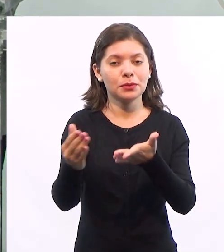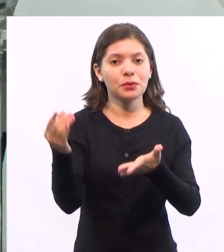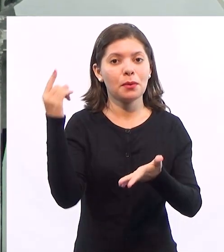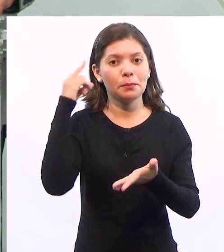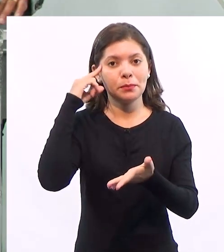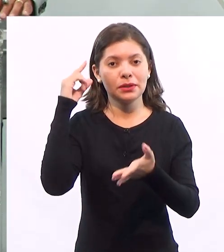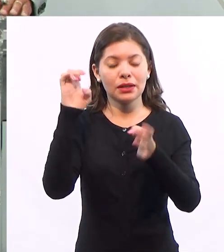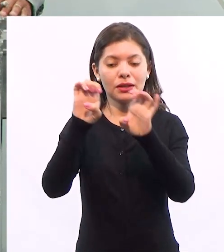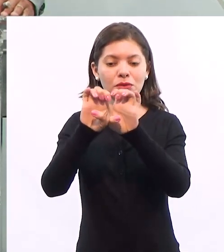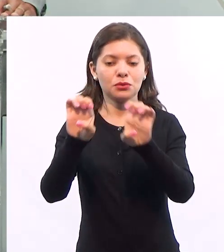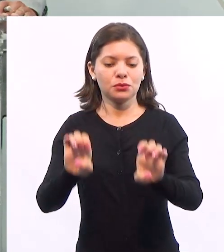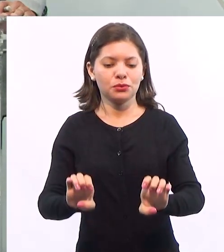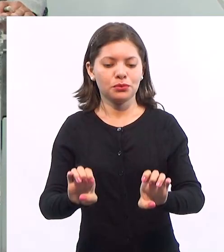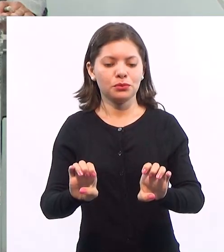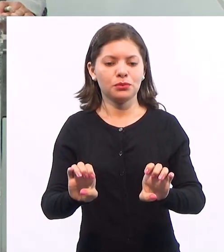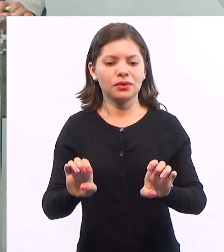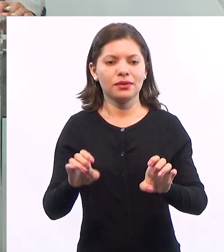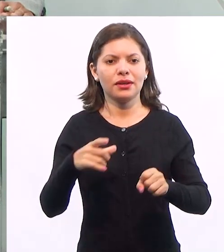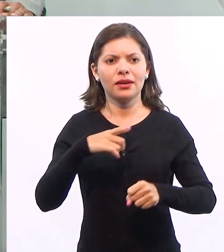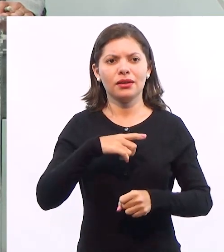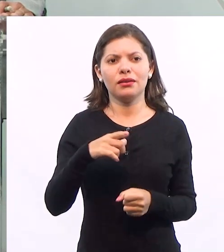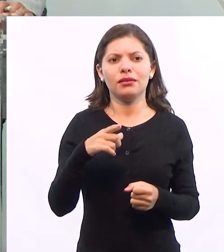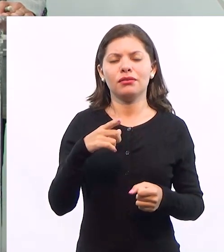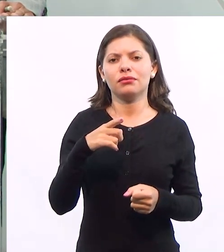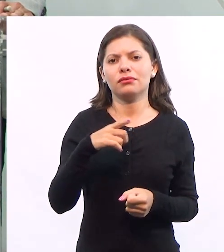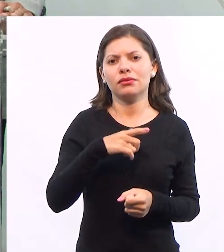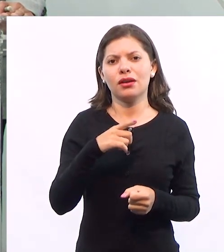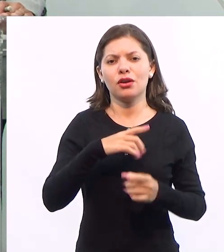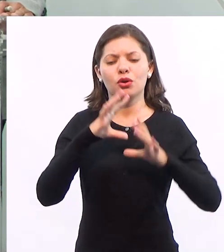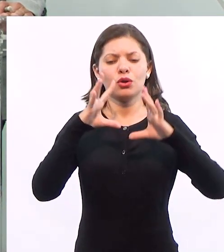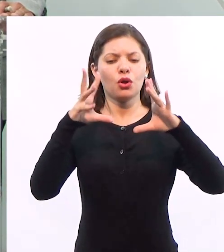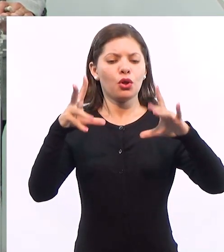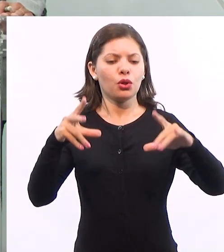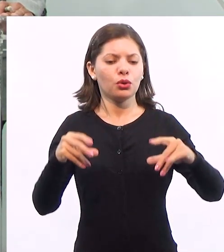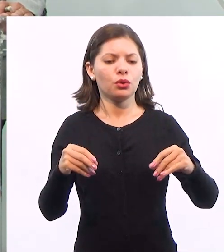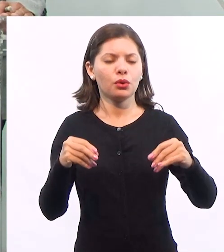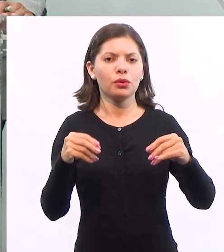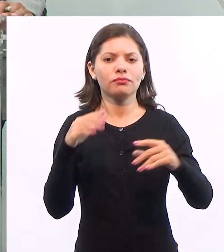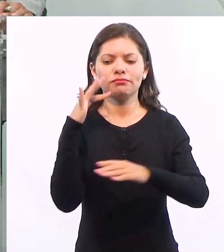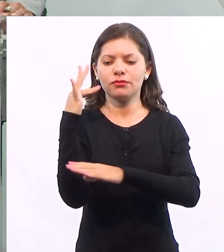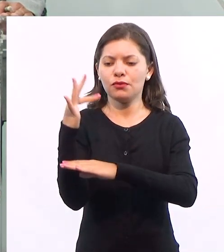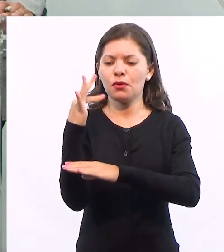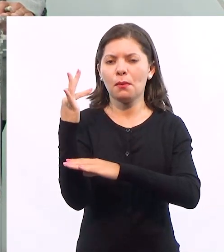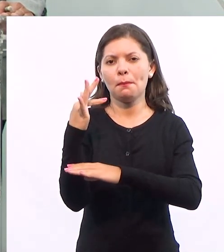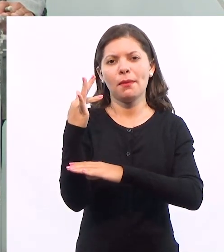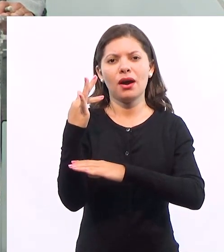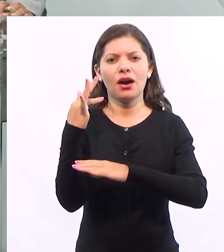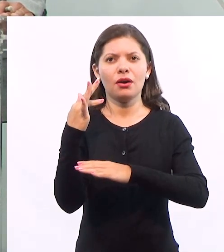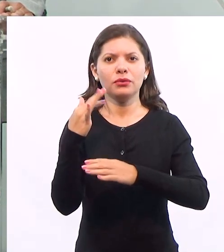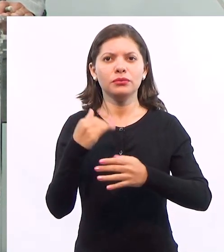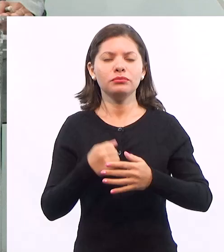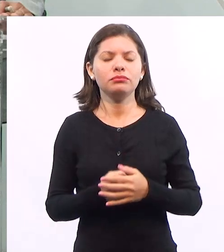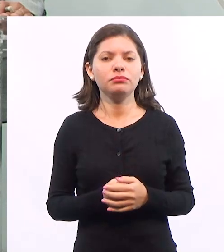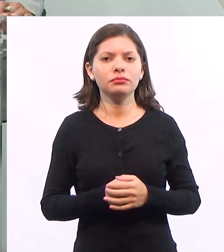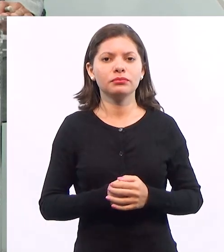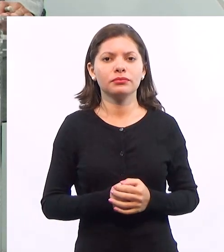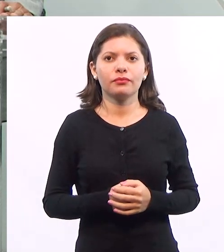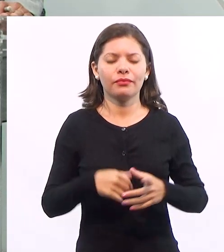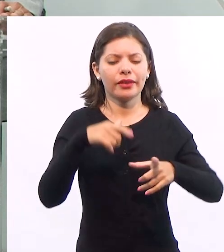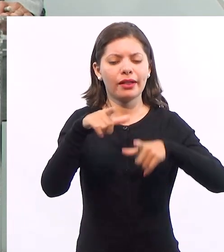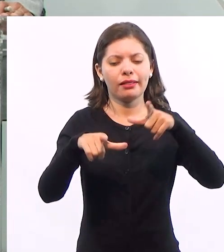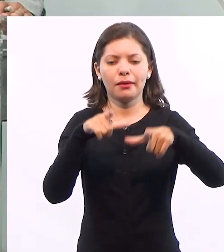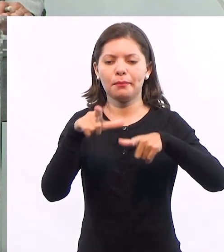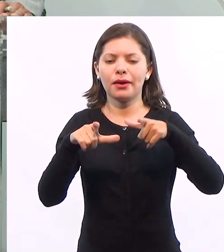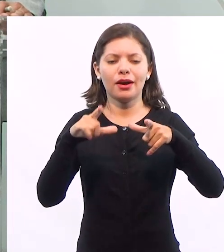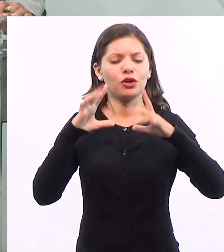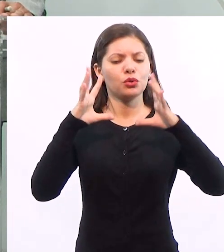estrutura. De que adianta eu ter ali toda uma organização formal, racional, com cargos definidos, funções e tudo mais, se eu